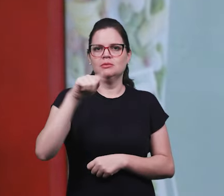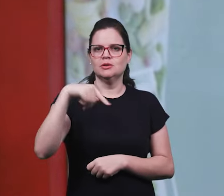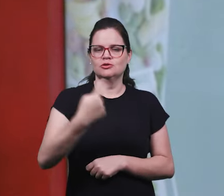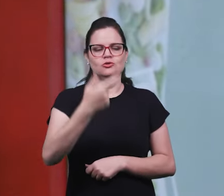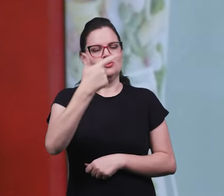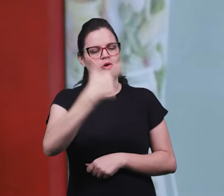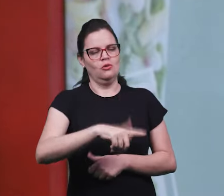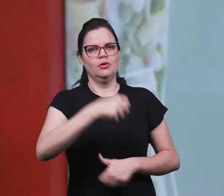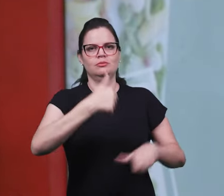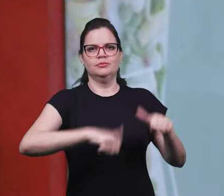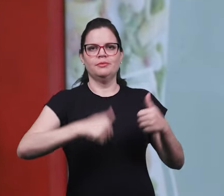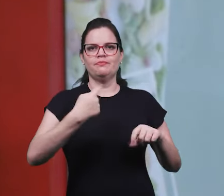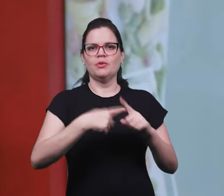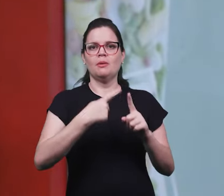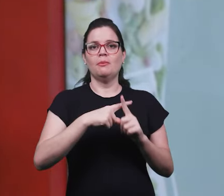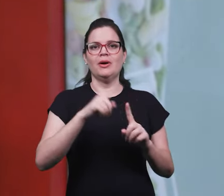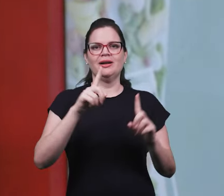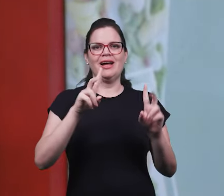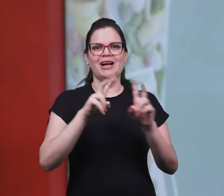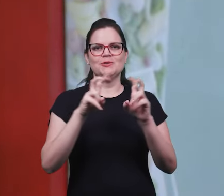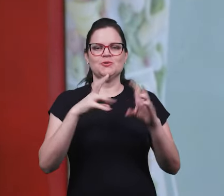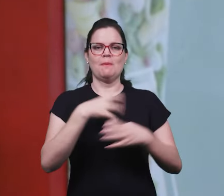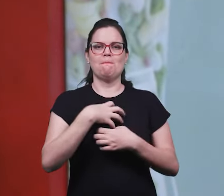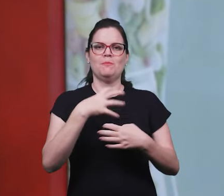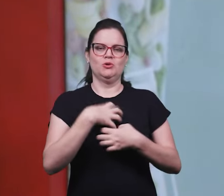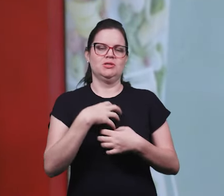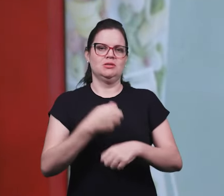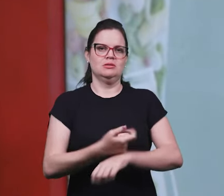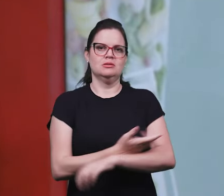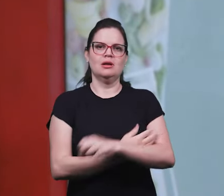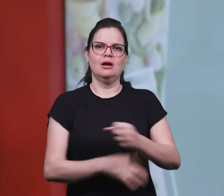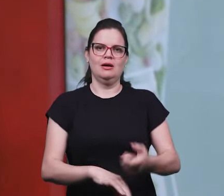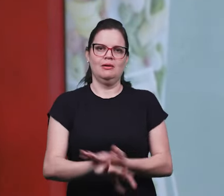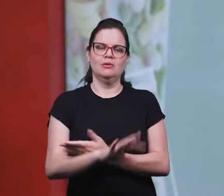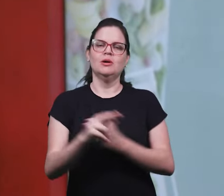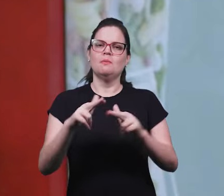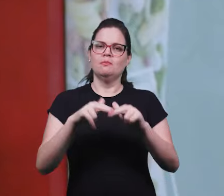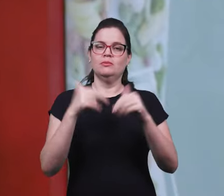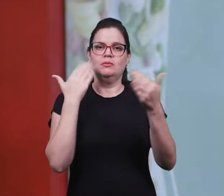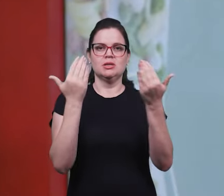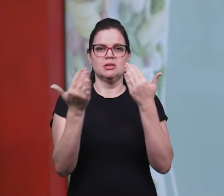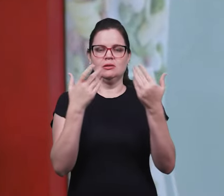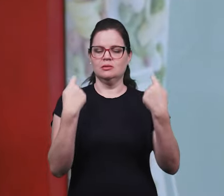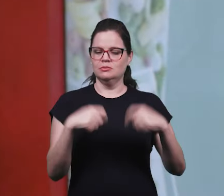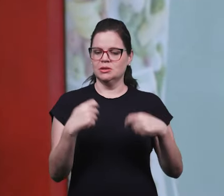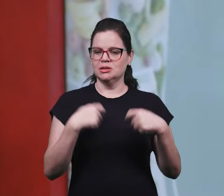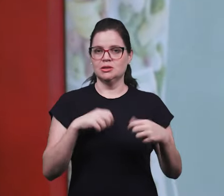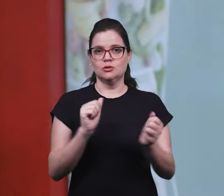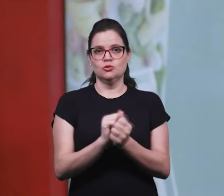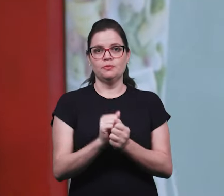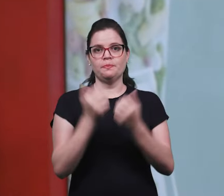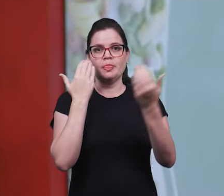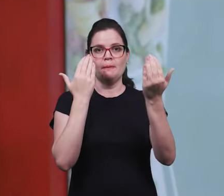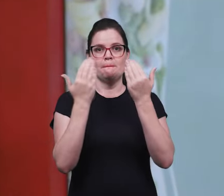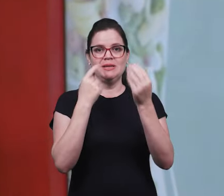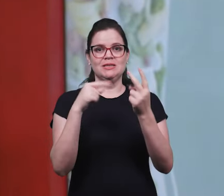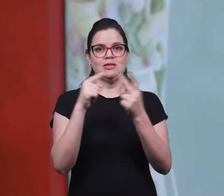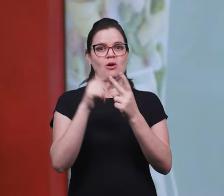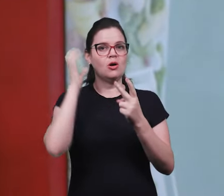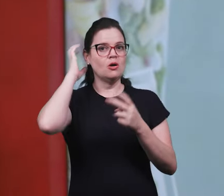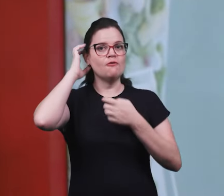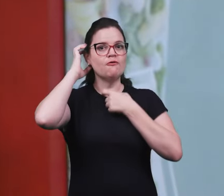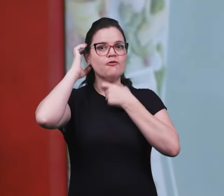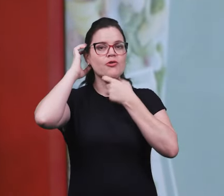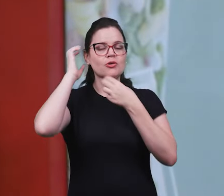reavaliado por conta de fatores emocionais então ali também o psicólogo é importante demais psicólogo e fono junto com a